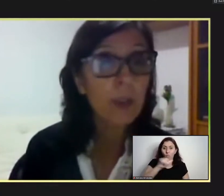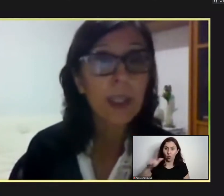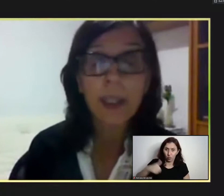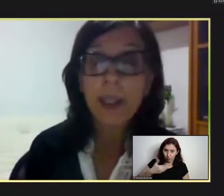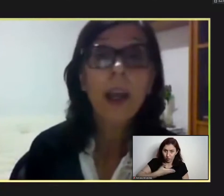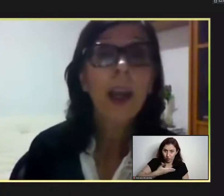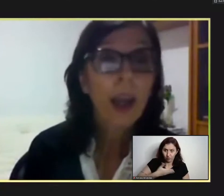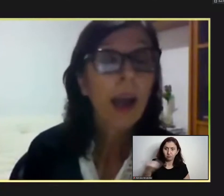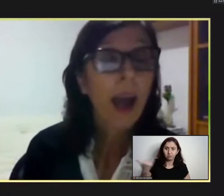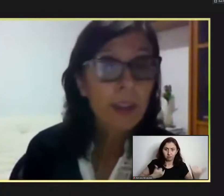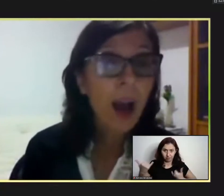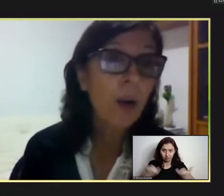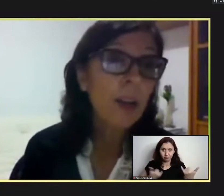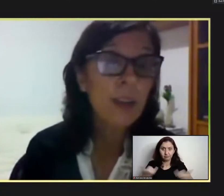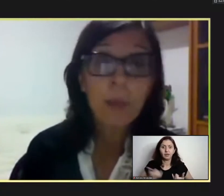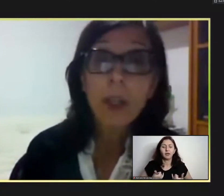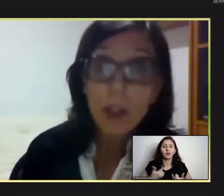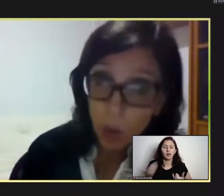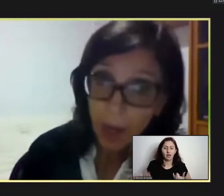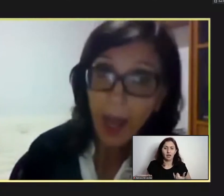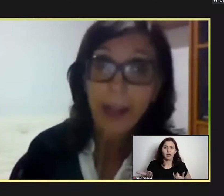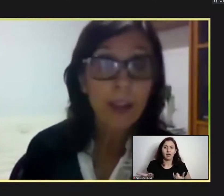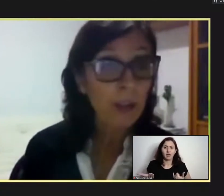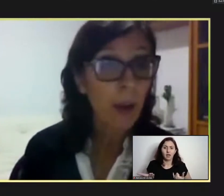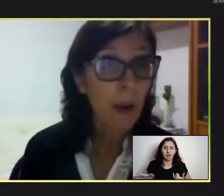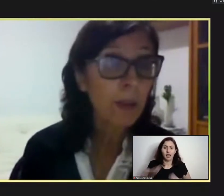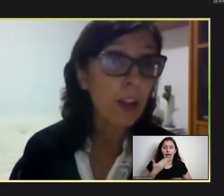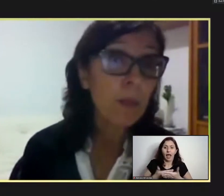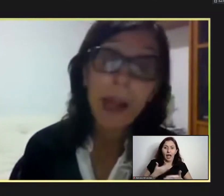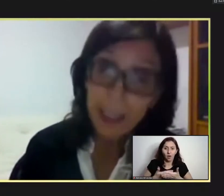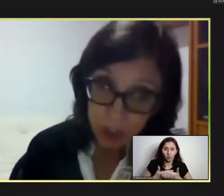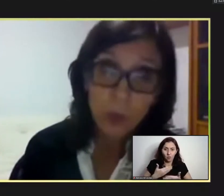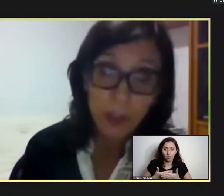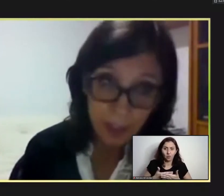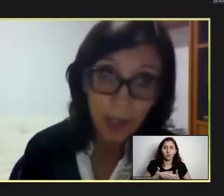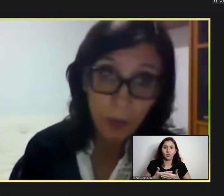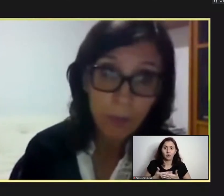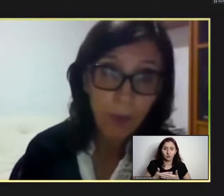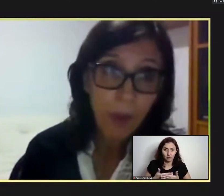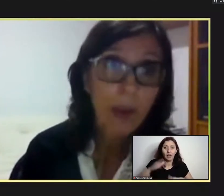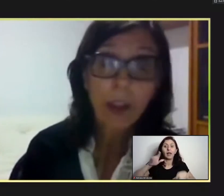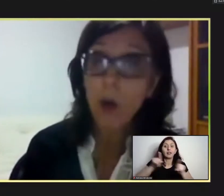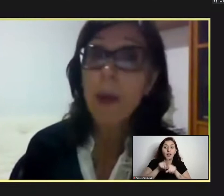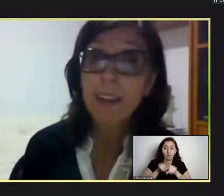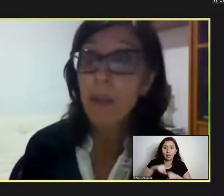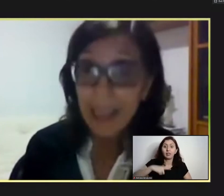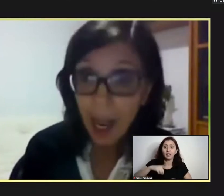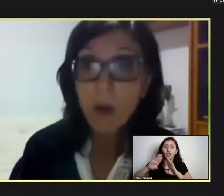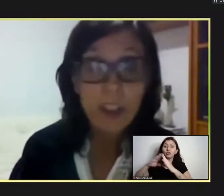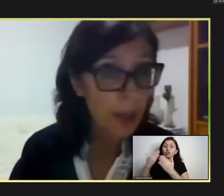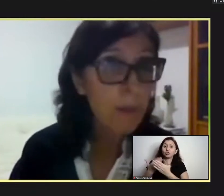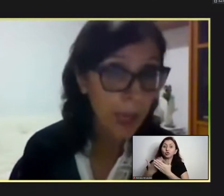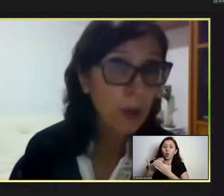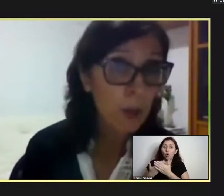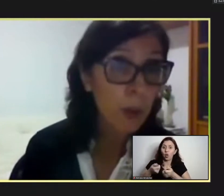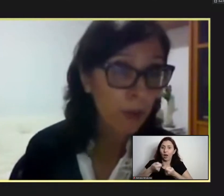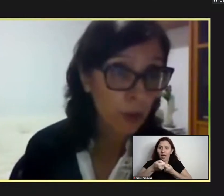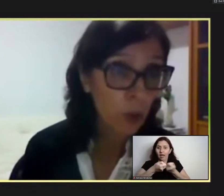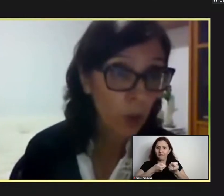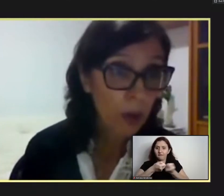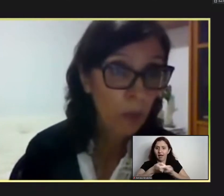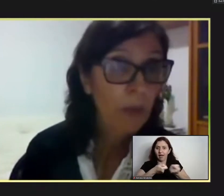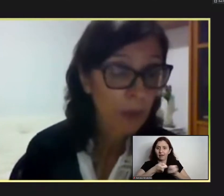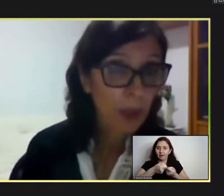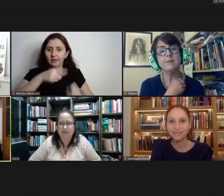comigo que as aulas monitoradas, às vezes, pela instituição, que começa a avaliar o desempenho do